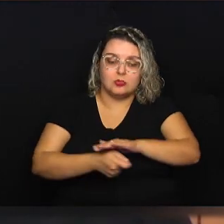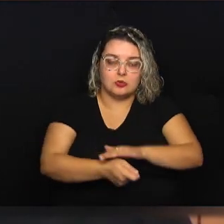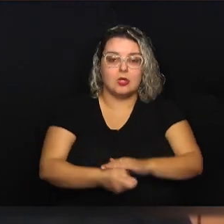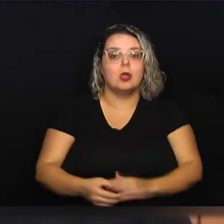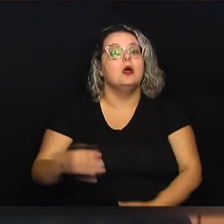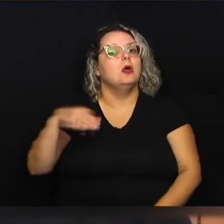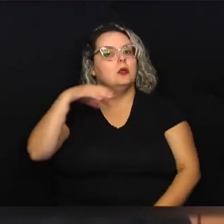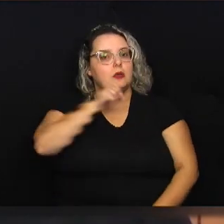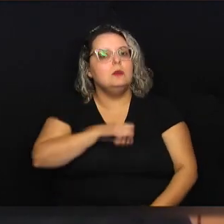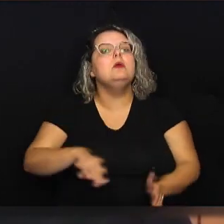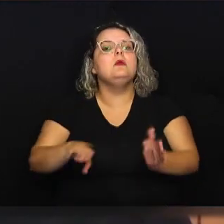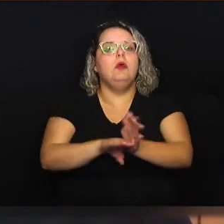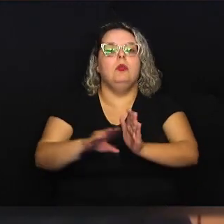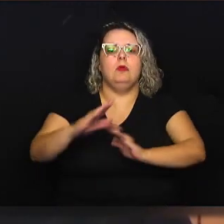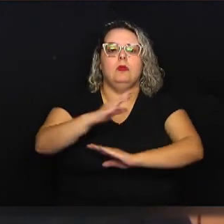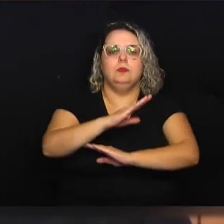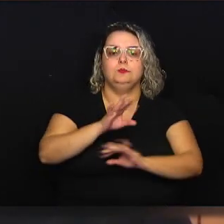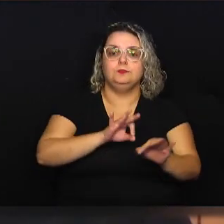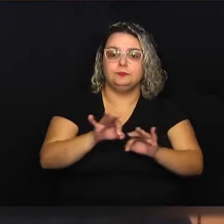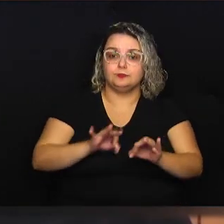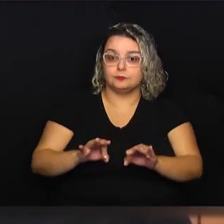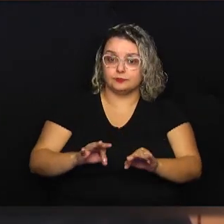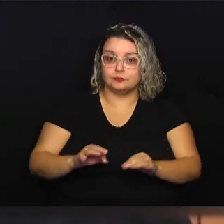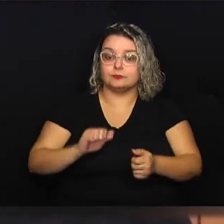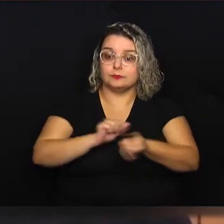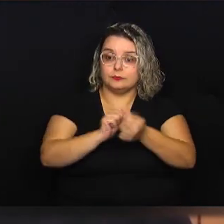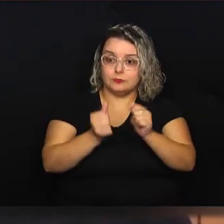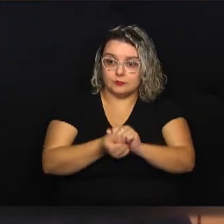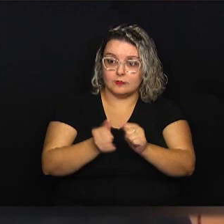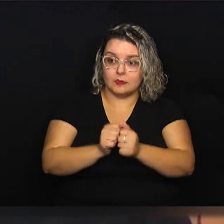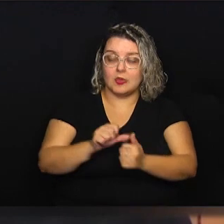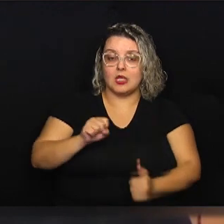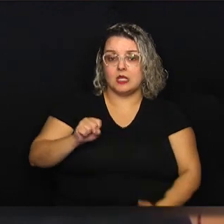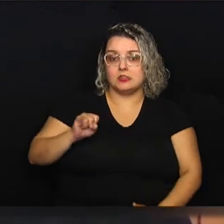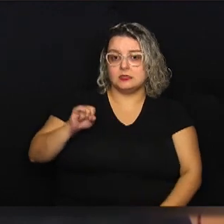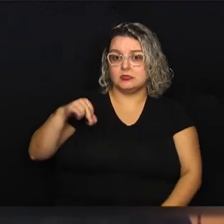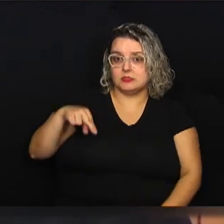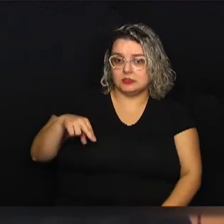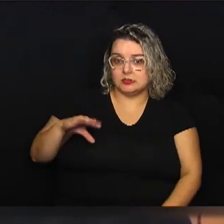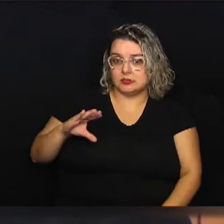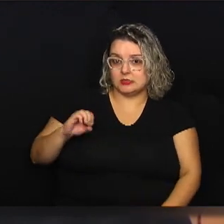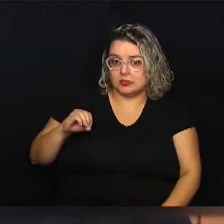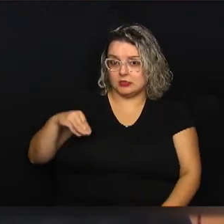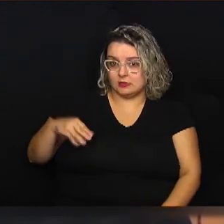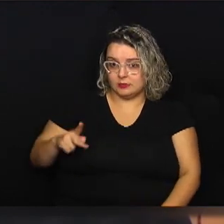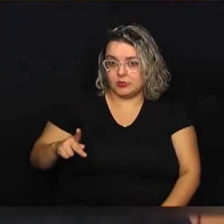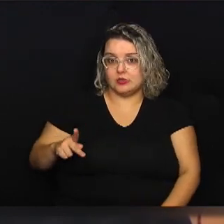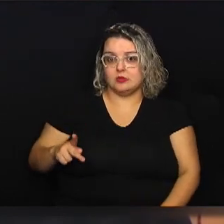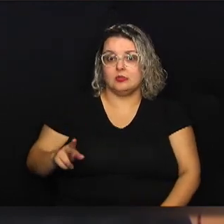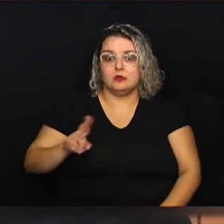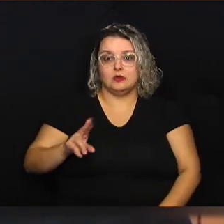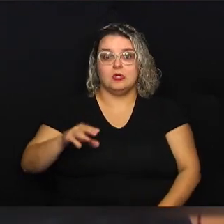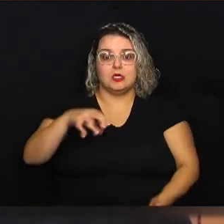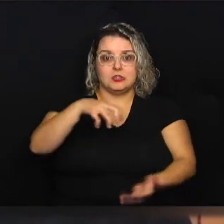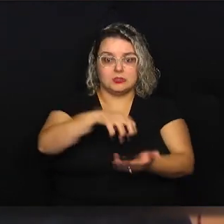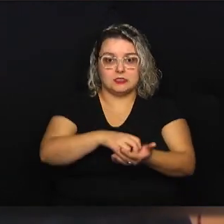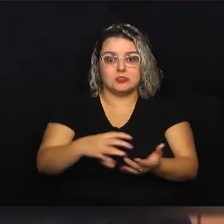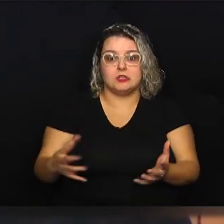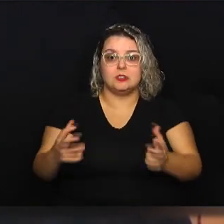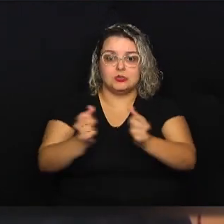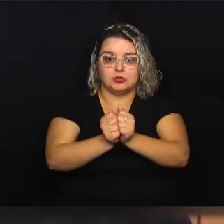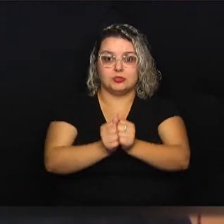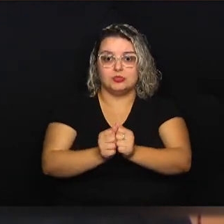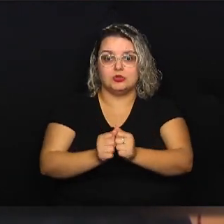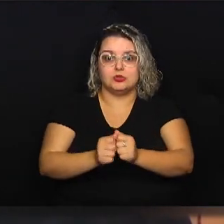chegar aqui na Câmara um projeto de reformulação da Sincamp. Ela vai se passar a chamar Centro Integrado de Comando